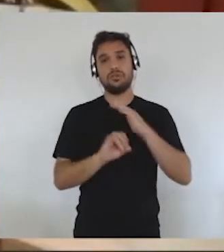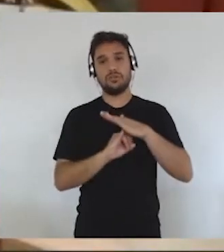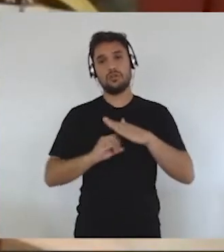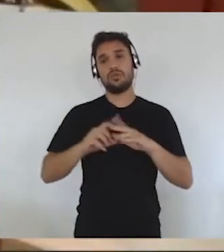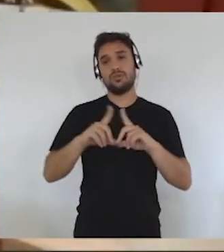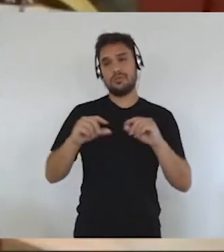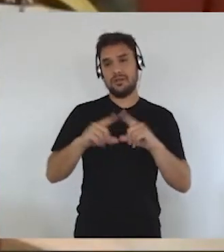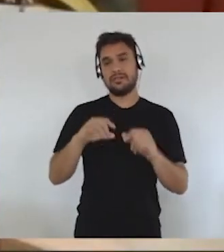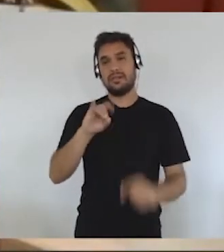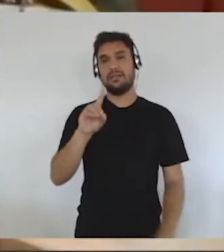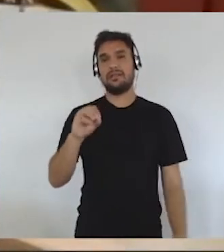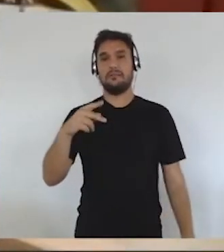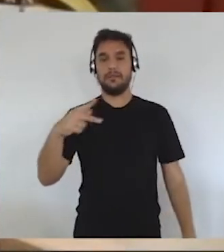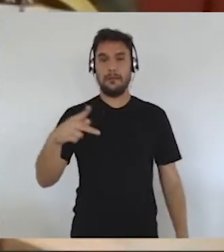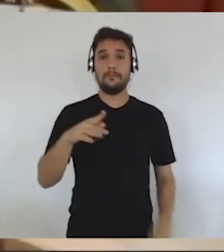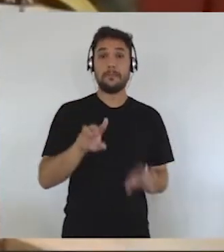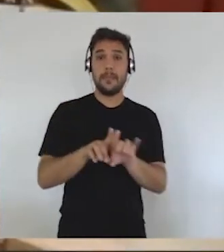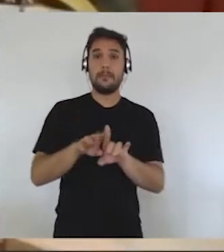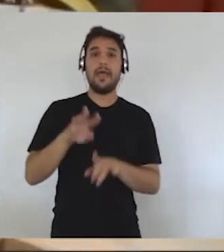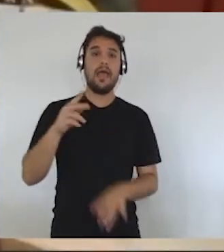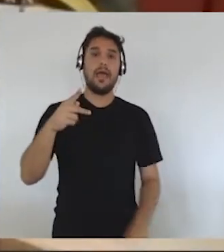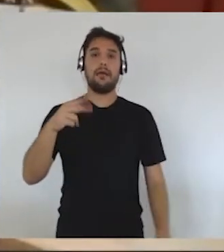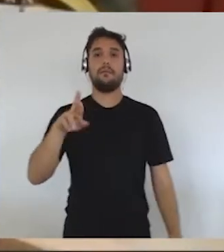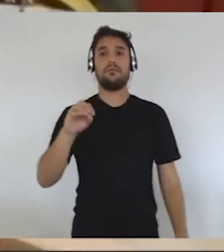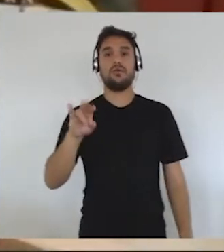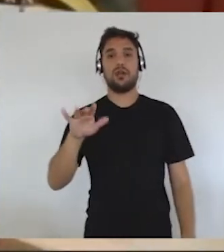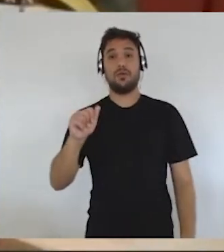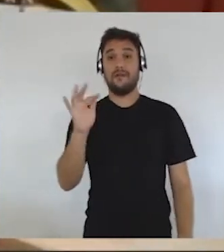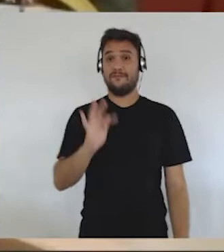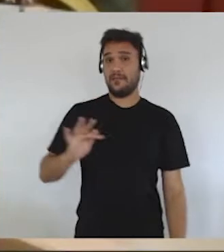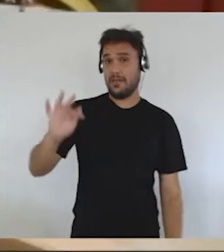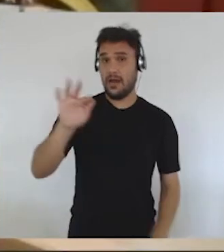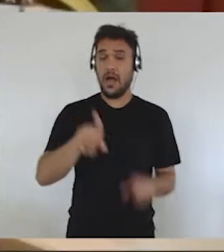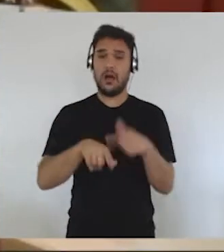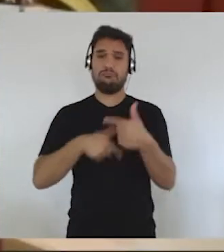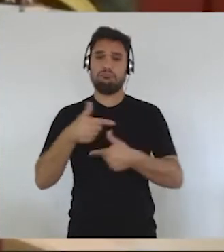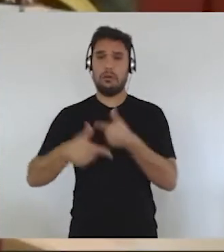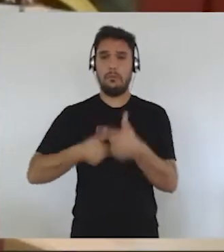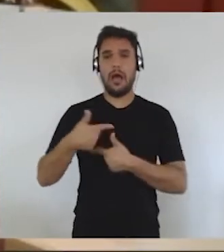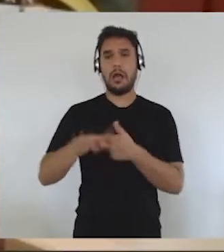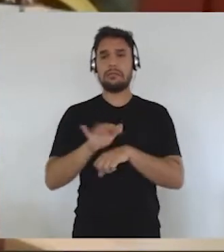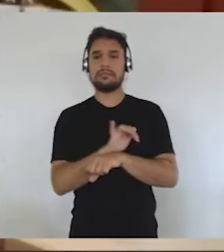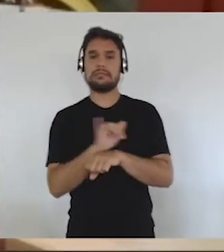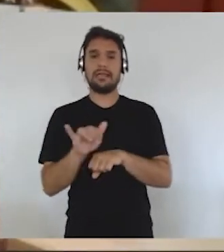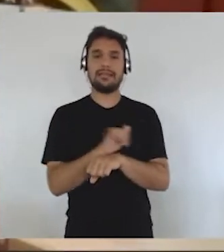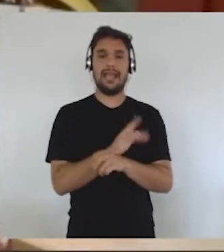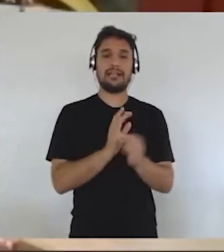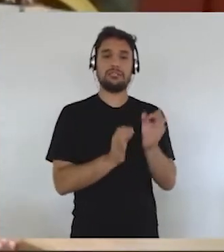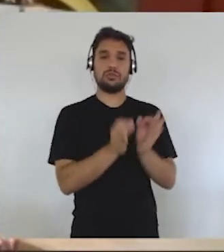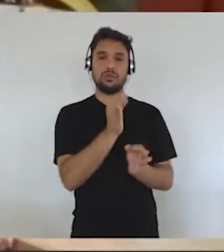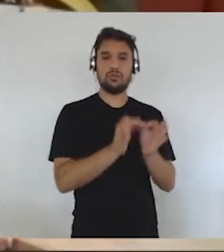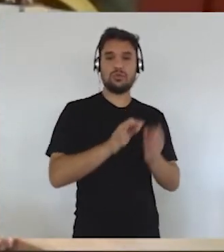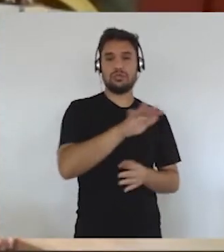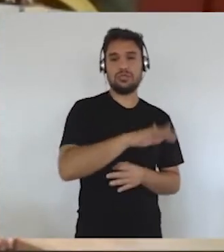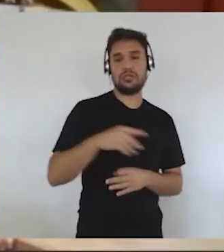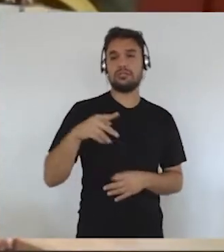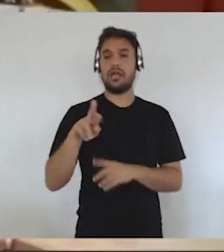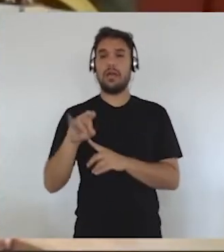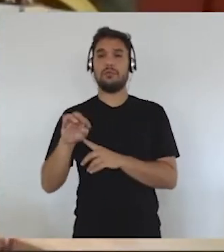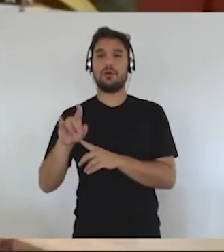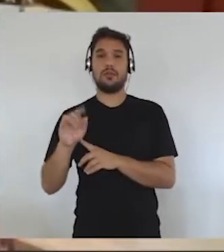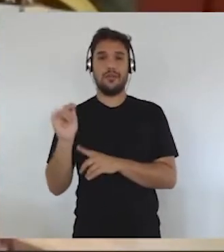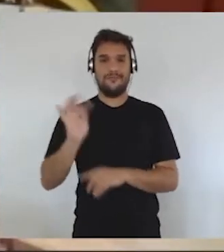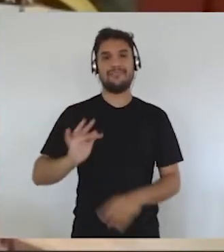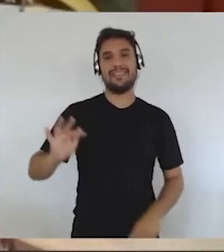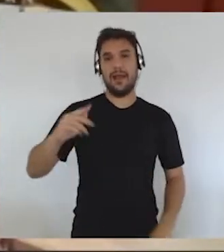Direito Público, IDP, é procuradora federal, atualmente atuando no contencioso estratégico em tribunais superiores da Procuradoria-Geral